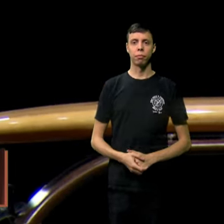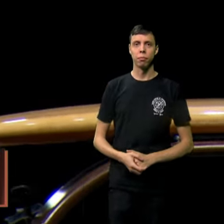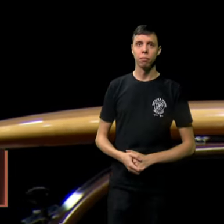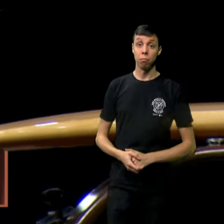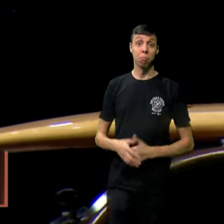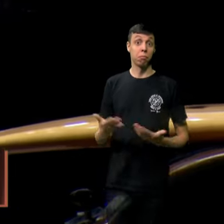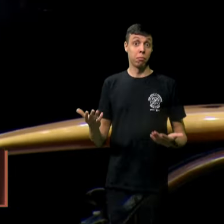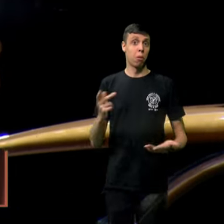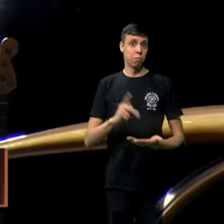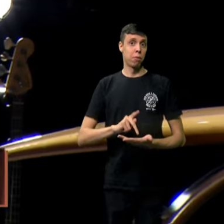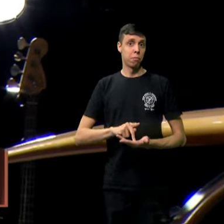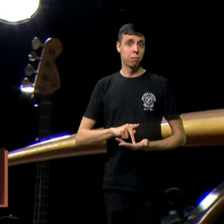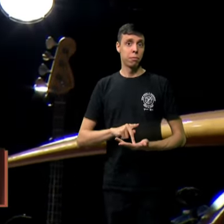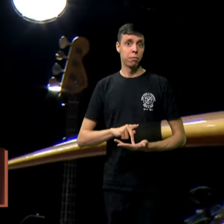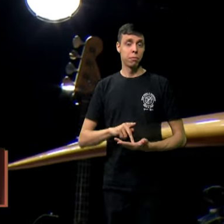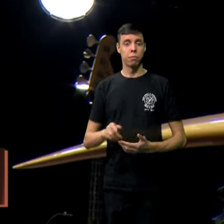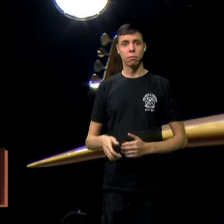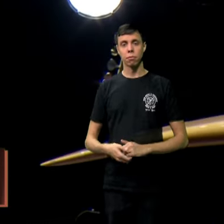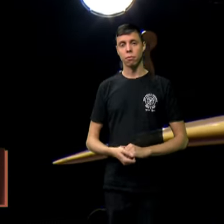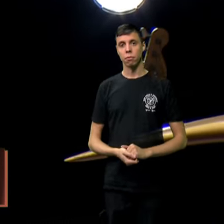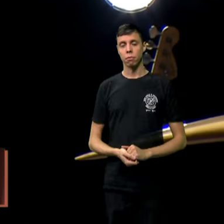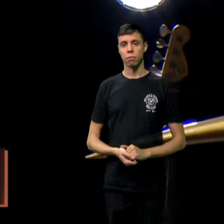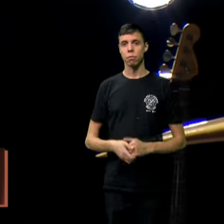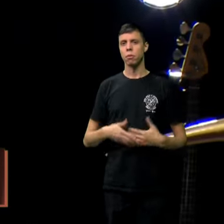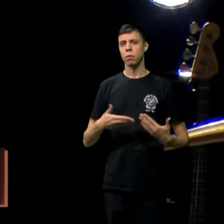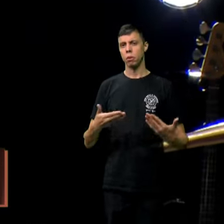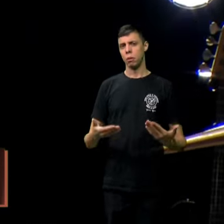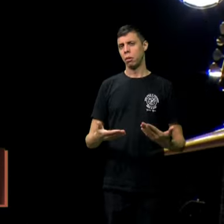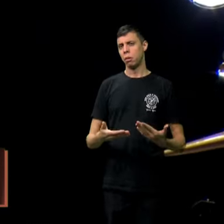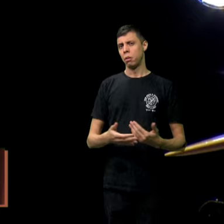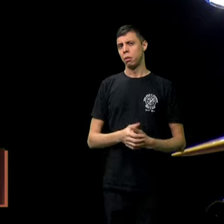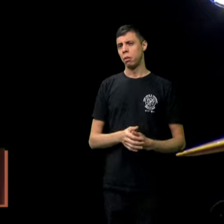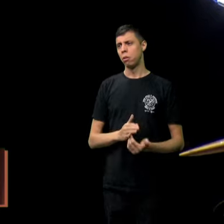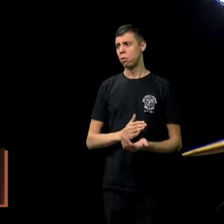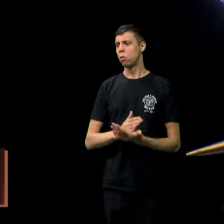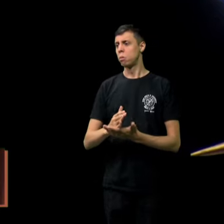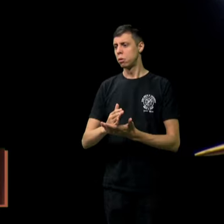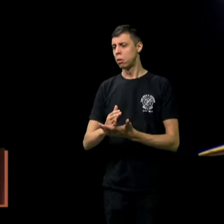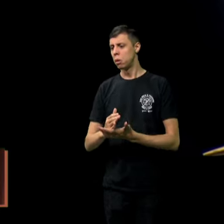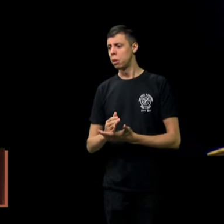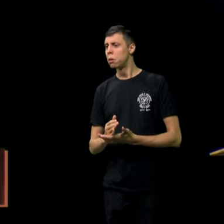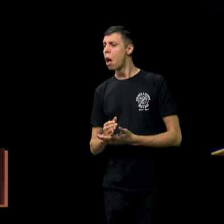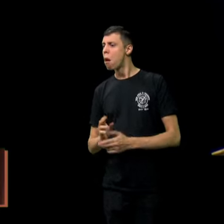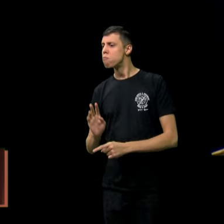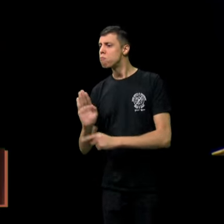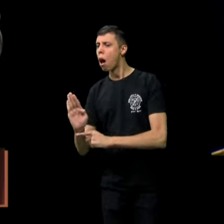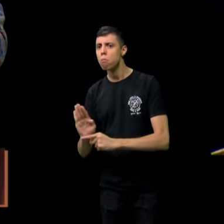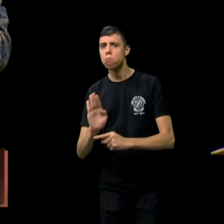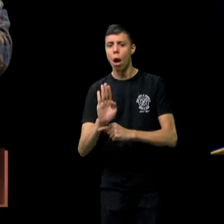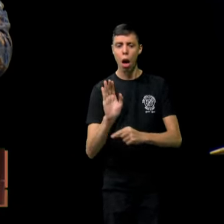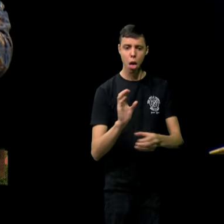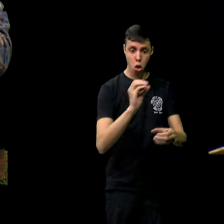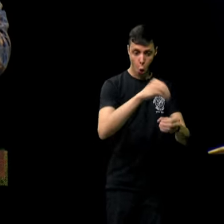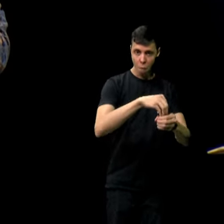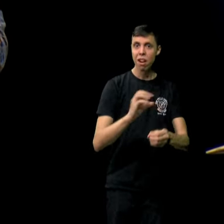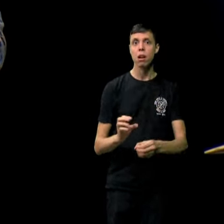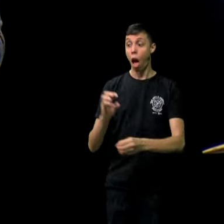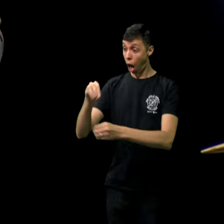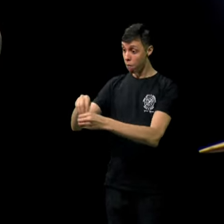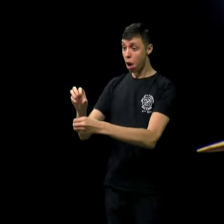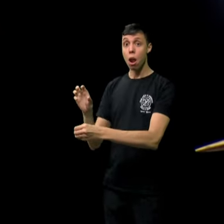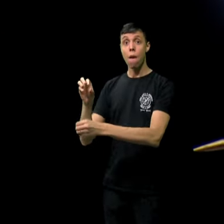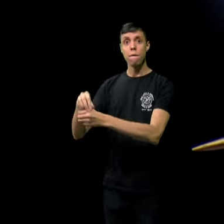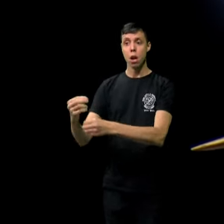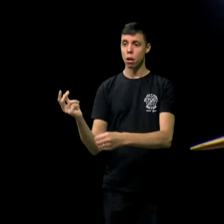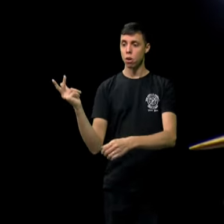É ou não é? Então eu apontei nesses lugares e comecei a semear, semear, semear, semear nesses lugares. E